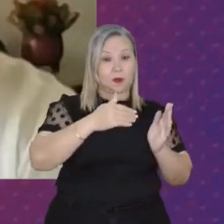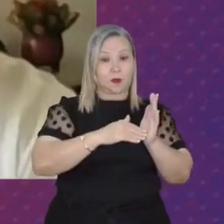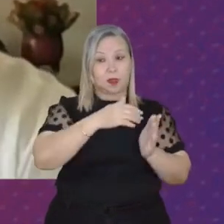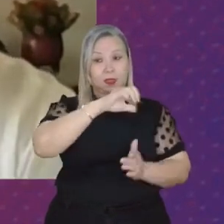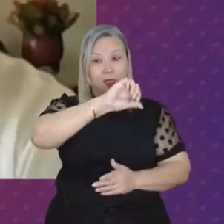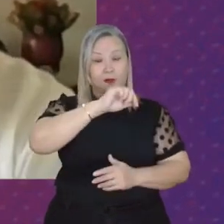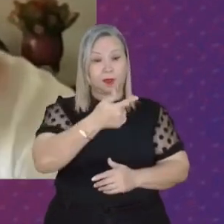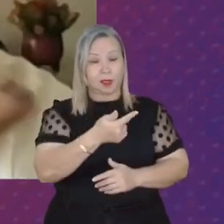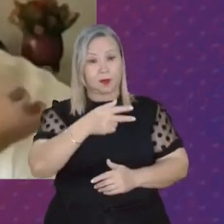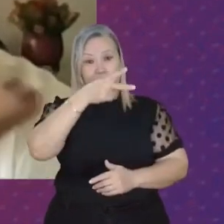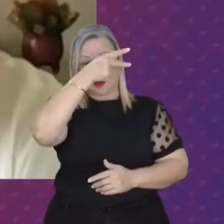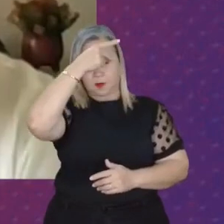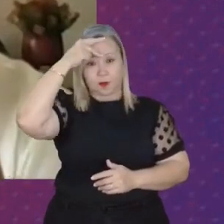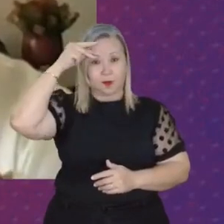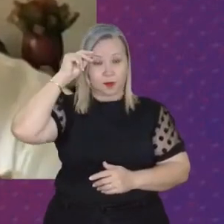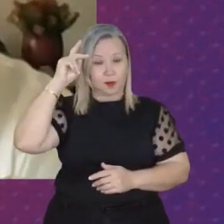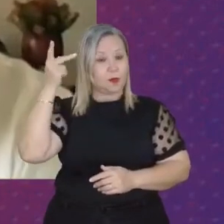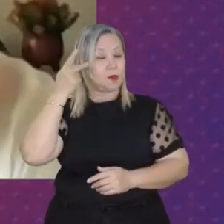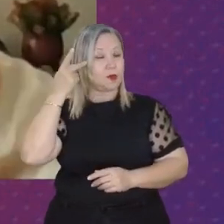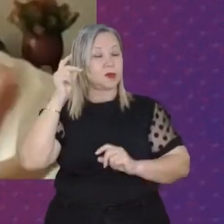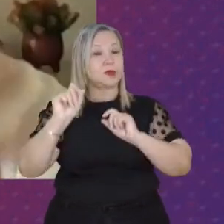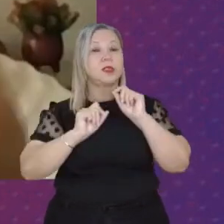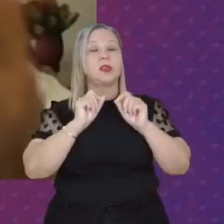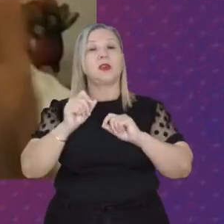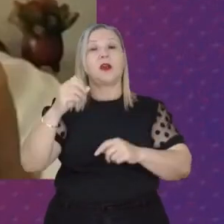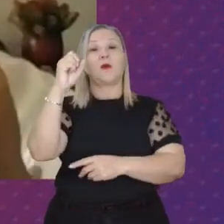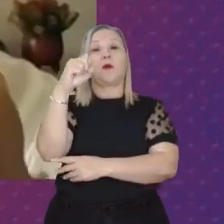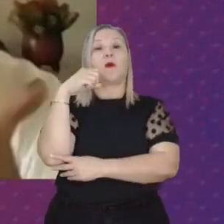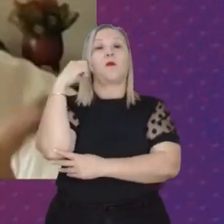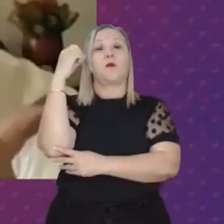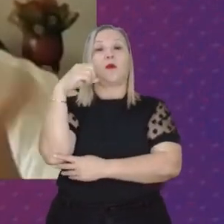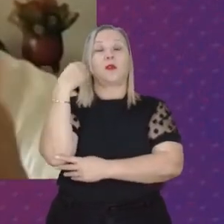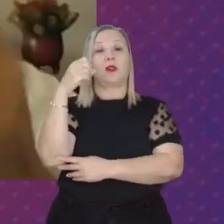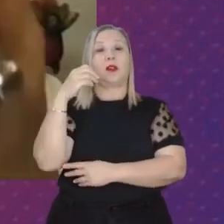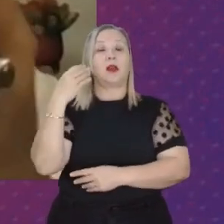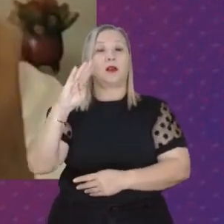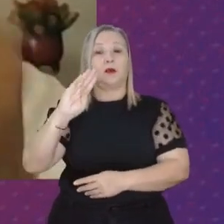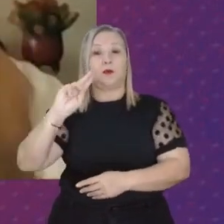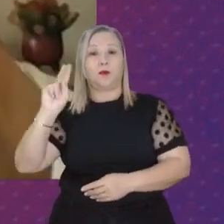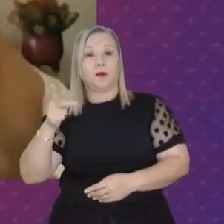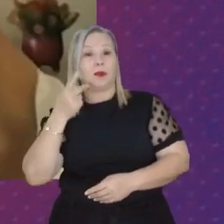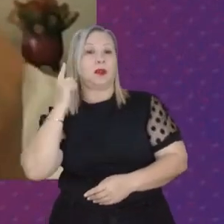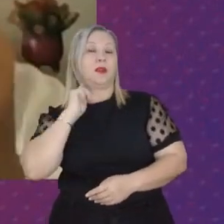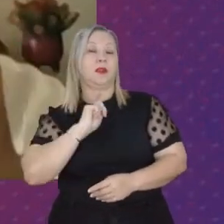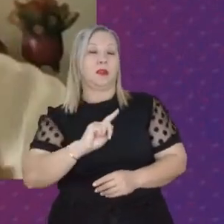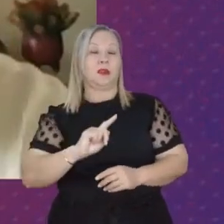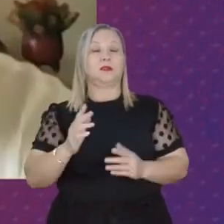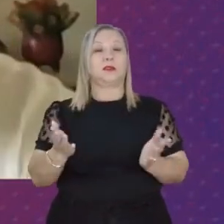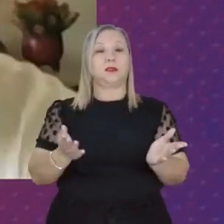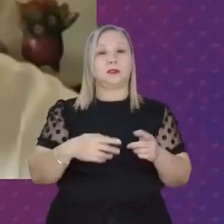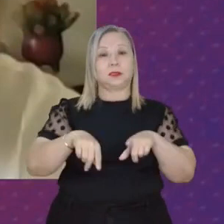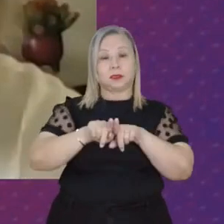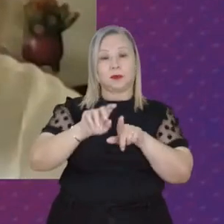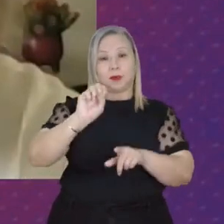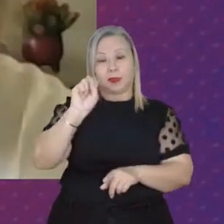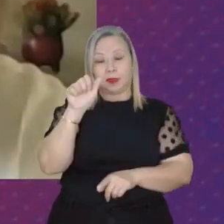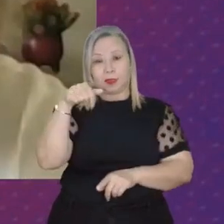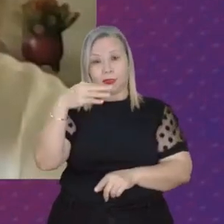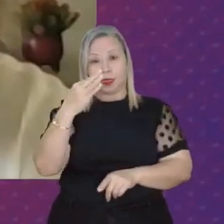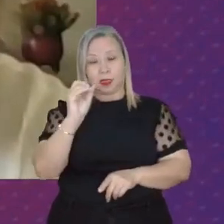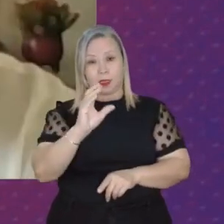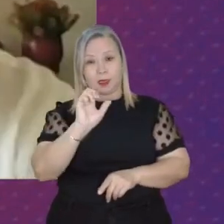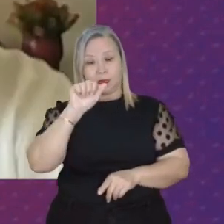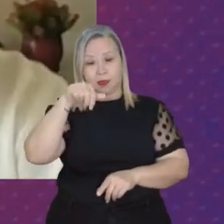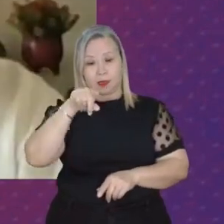nas prefeituras de São Paulo, Porto Alegre, Belo Horizonte e Santo André. Ali